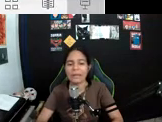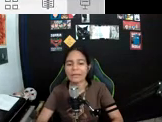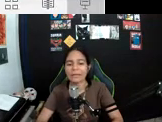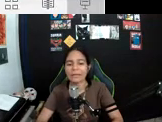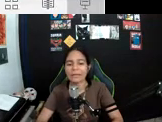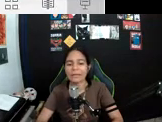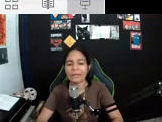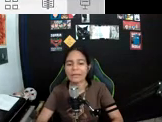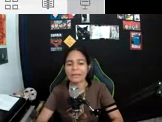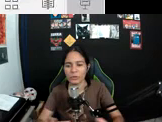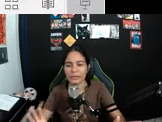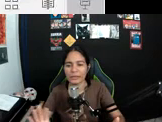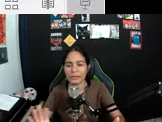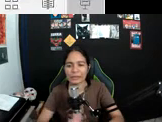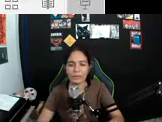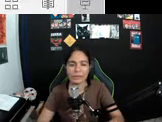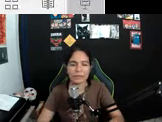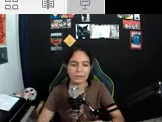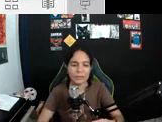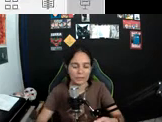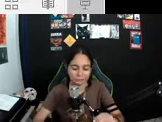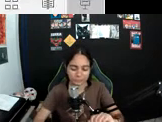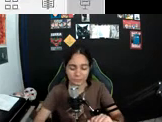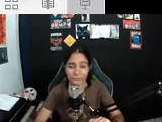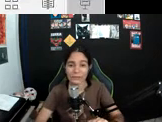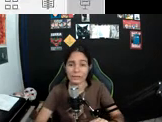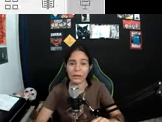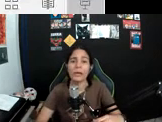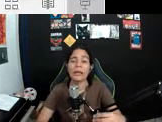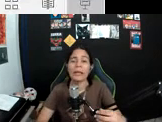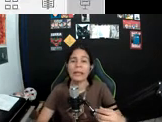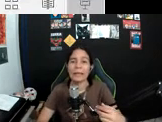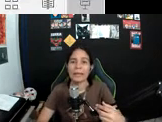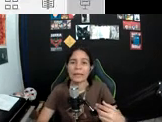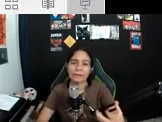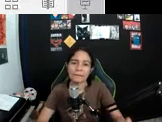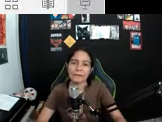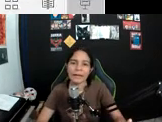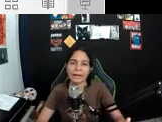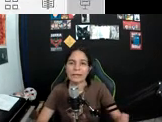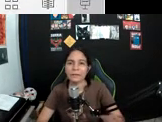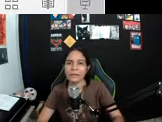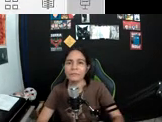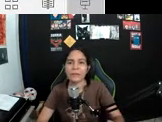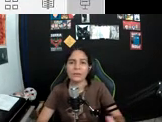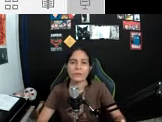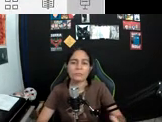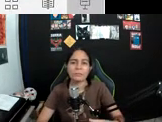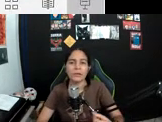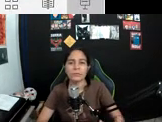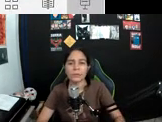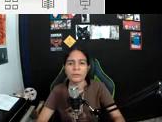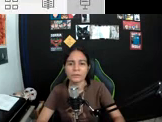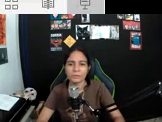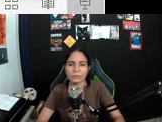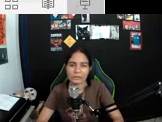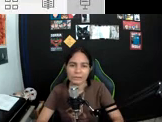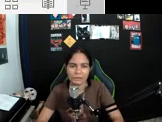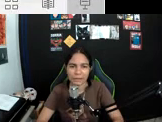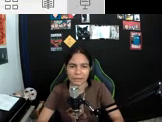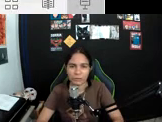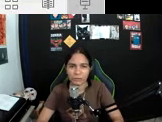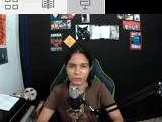2º, esta resolução entra em vigor na data de publicação dela. Então, ele fala e fica meio ambíguo, meio